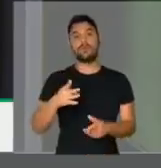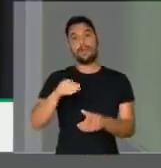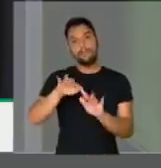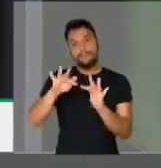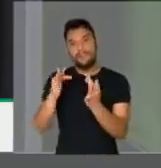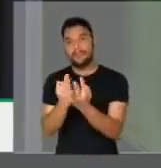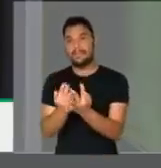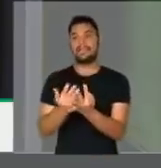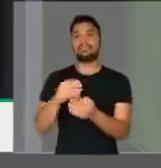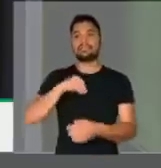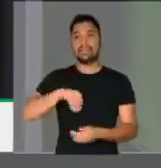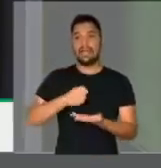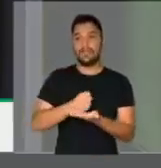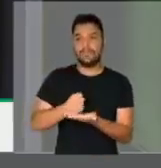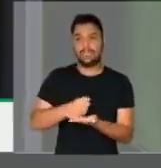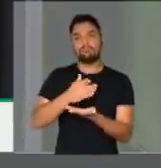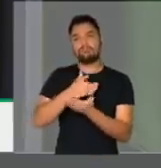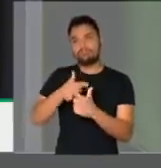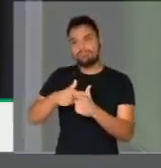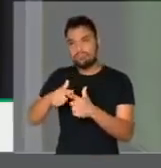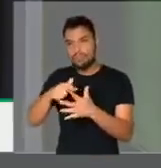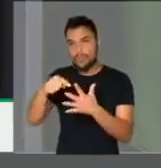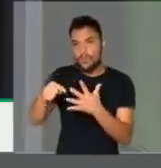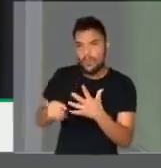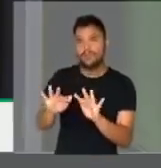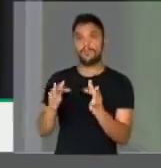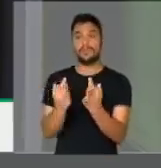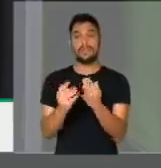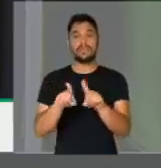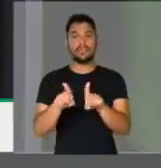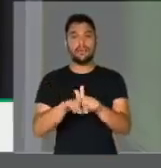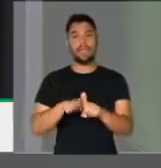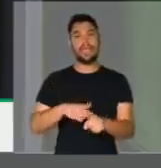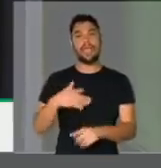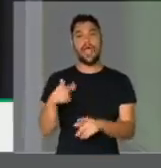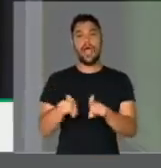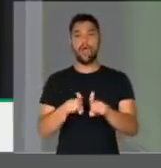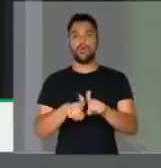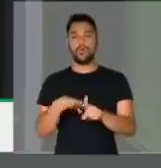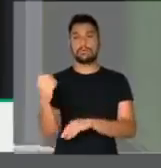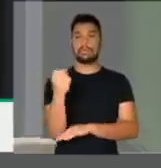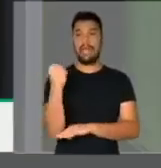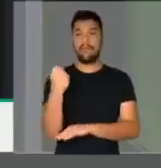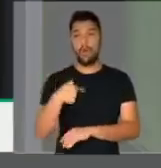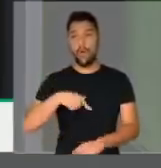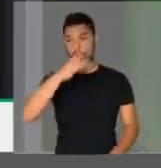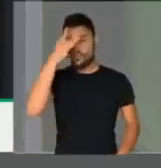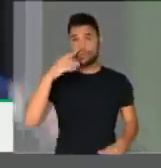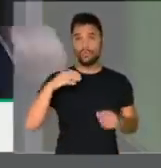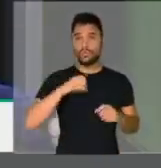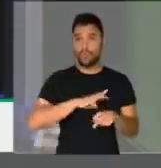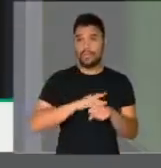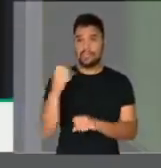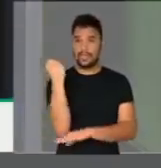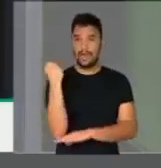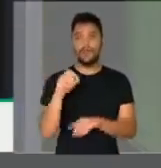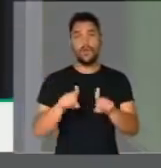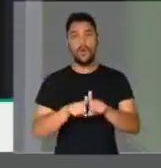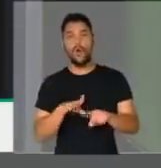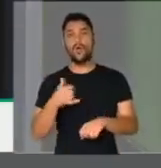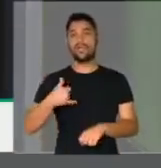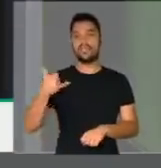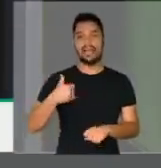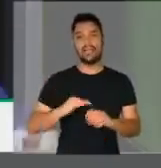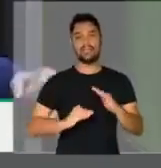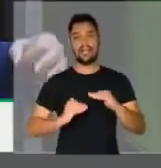família, combinado com dificuldade sensorial de natureza grave ou idade avançada, de 65 anos